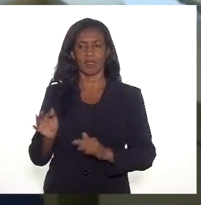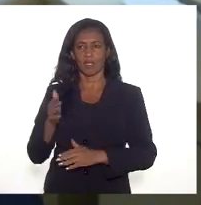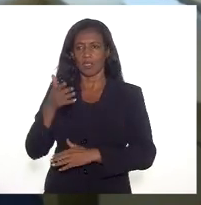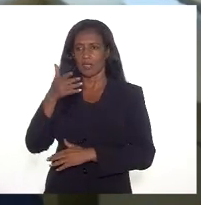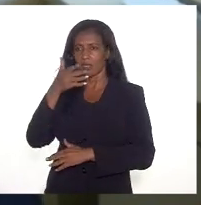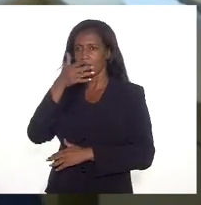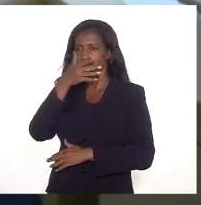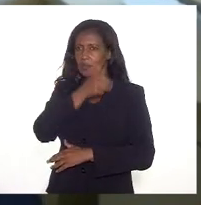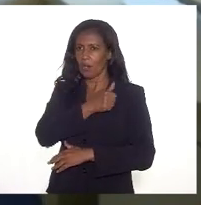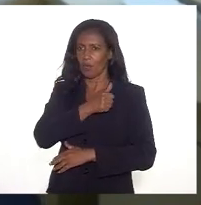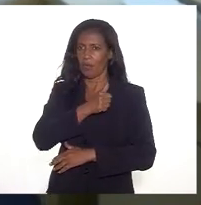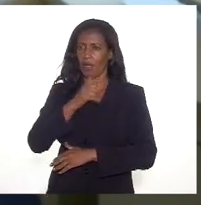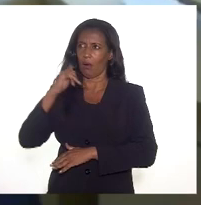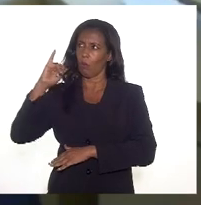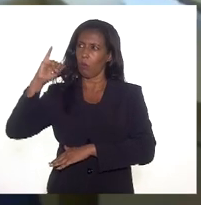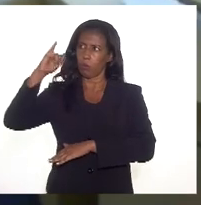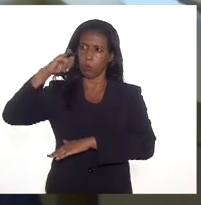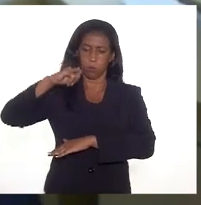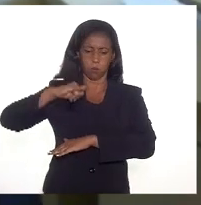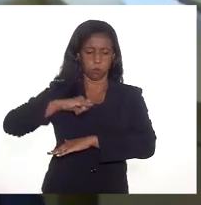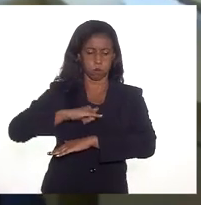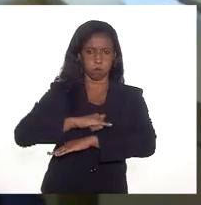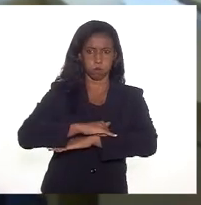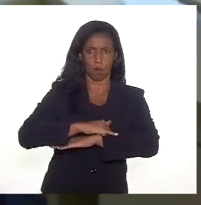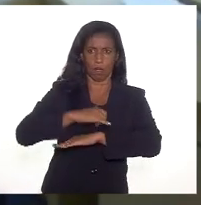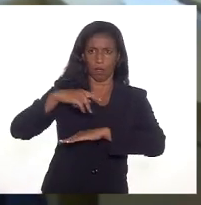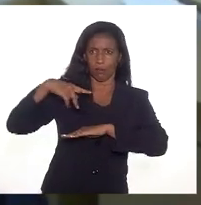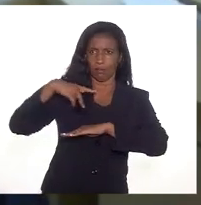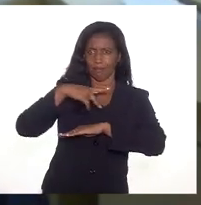o aeroporto internacional do Galeão.